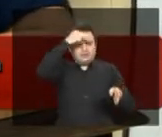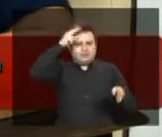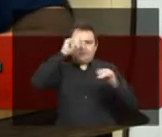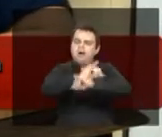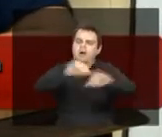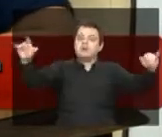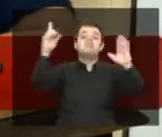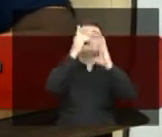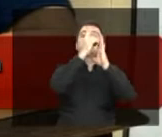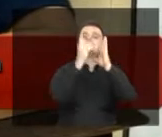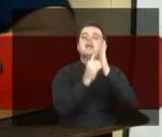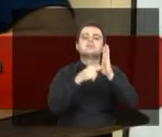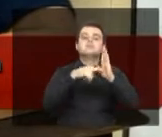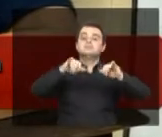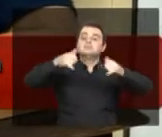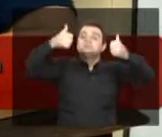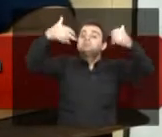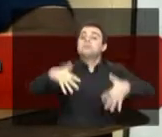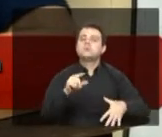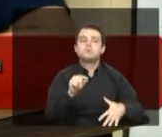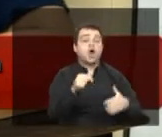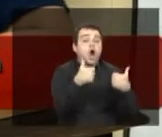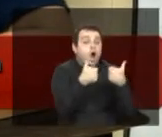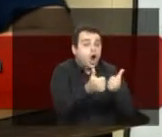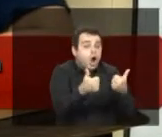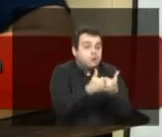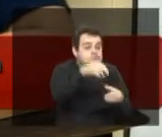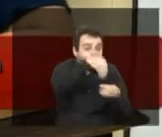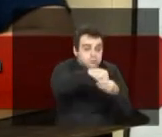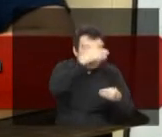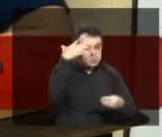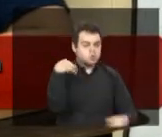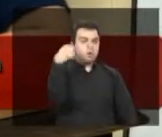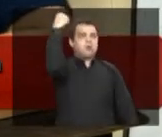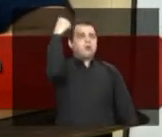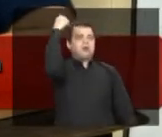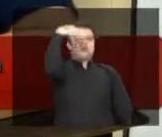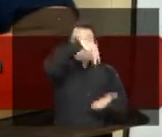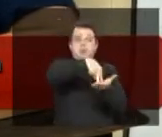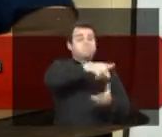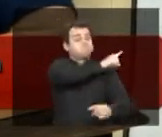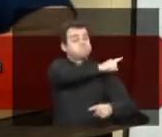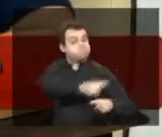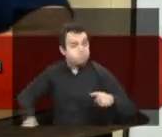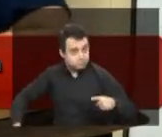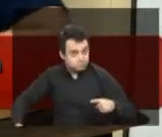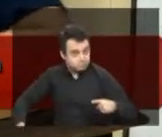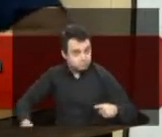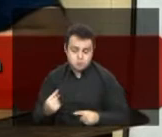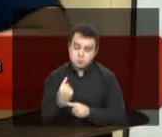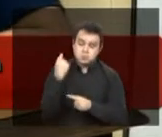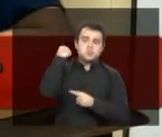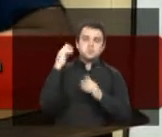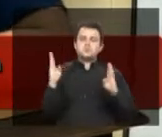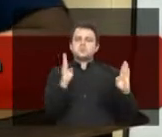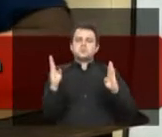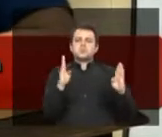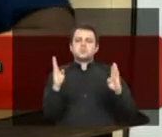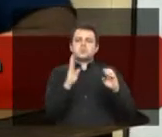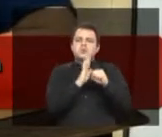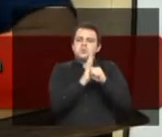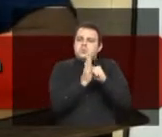podia transportar nenhum usuário em pé. Era proibido, porque a gente estava numa fase